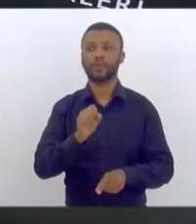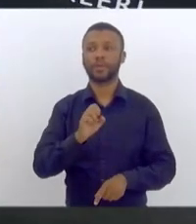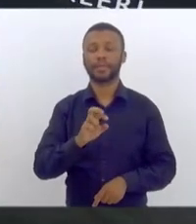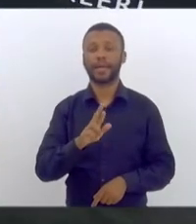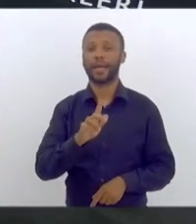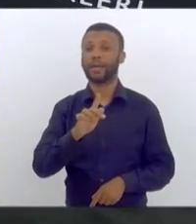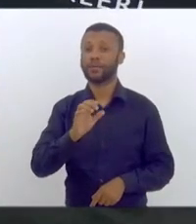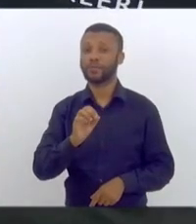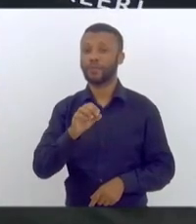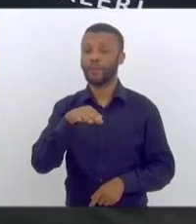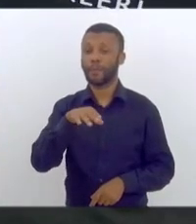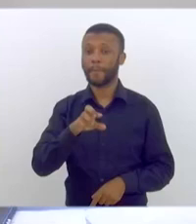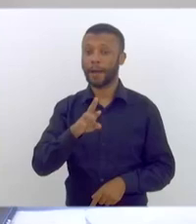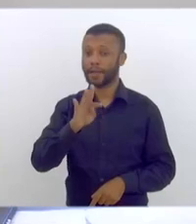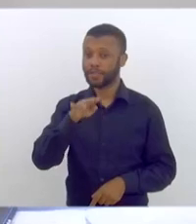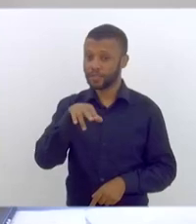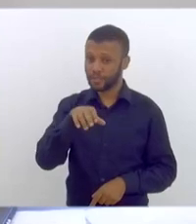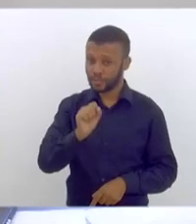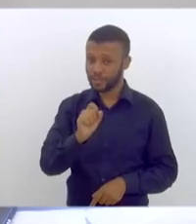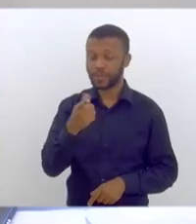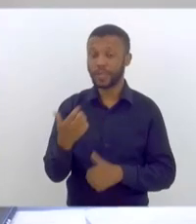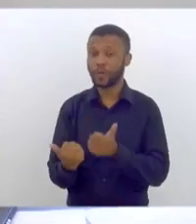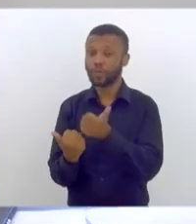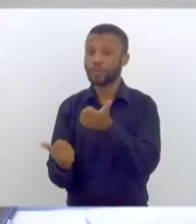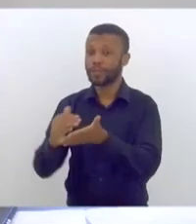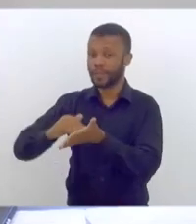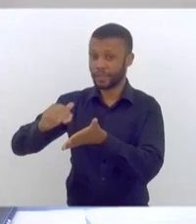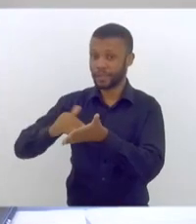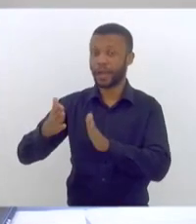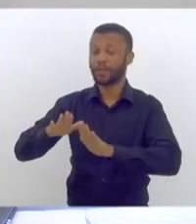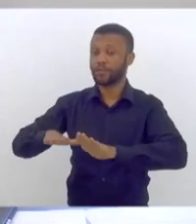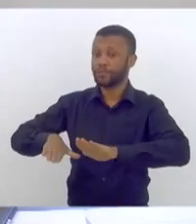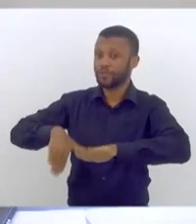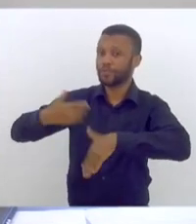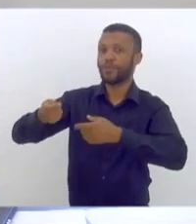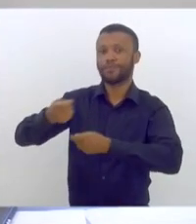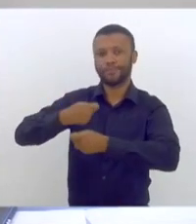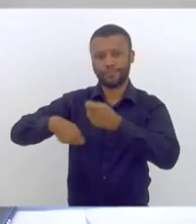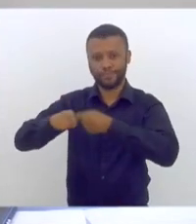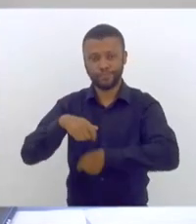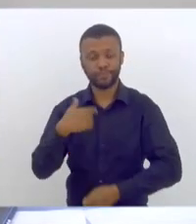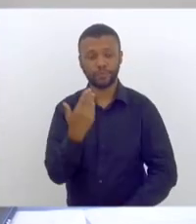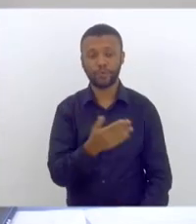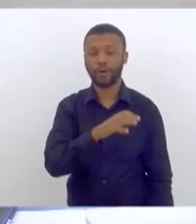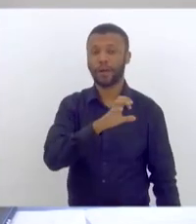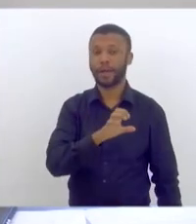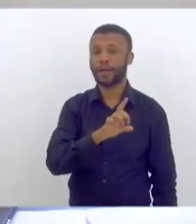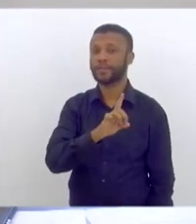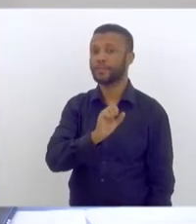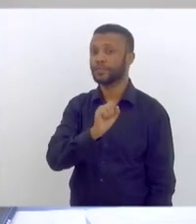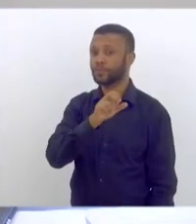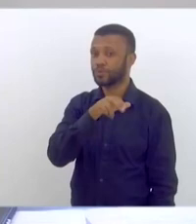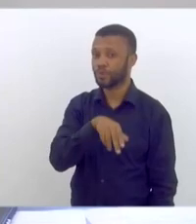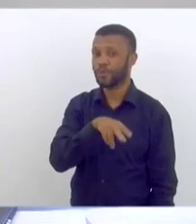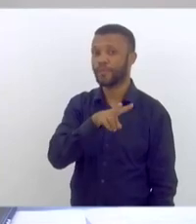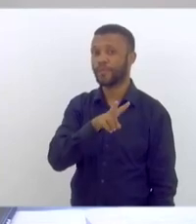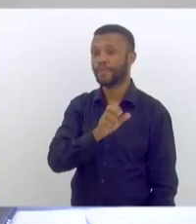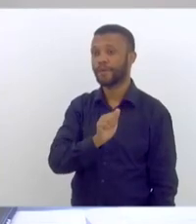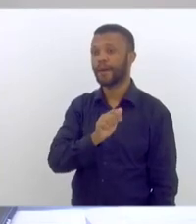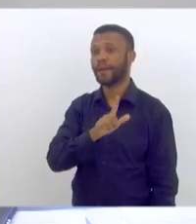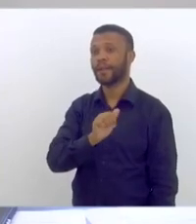subsecretário desenvolvimento econômico o Edson Valadão acessor especial da secretaria